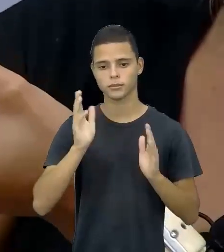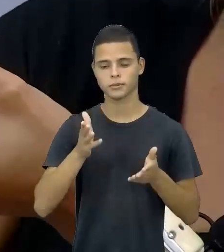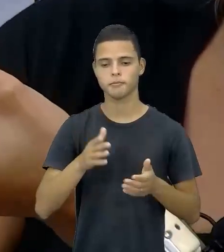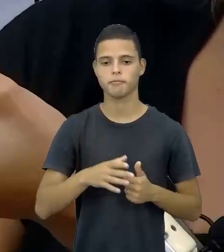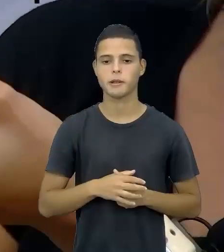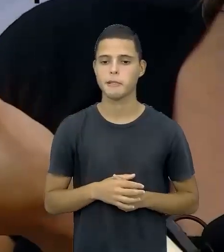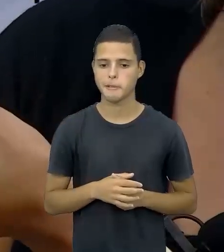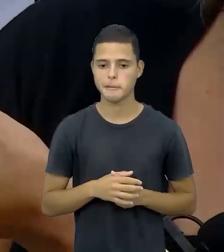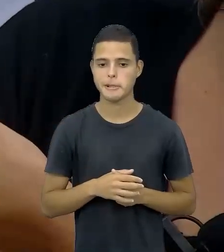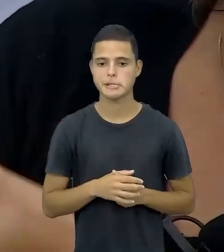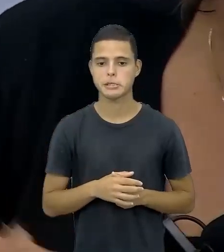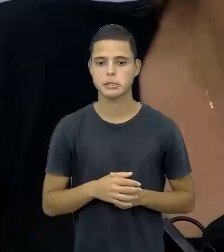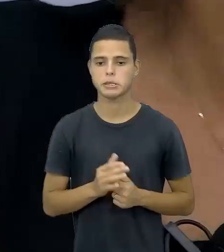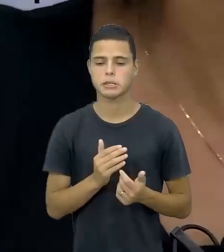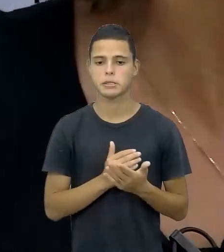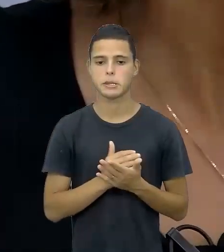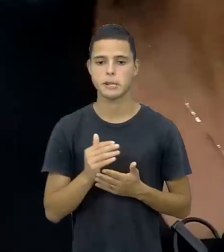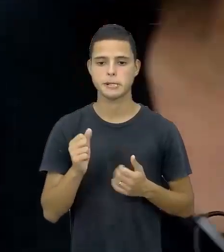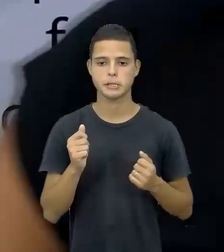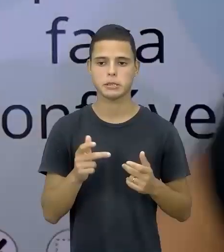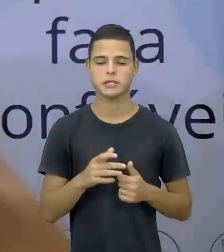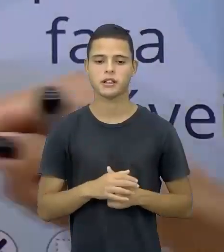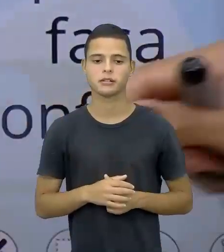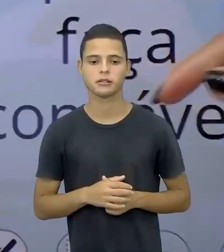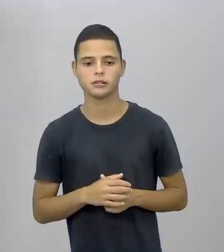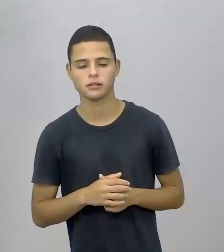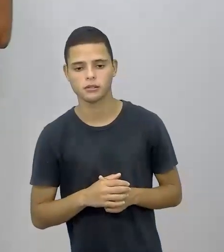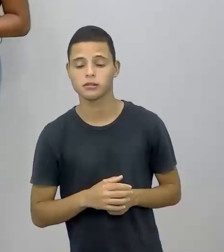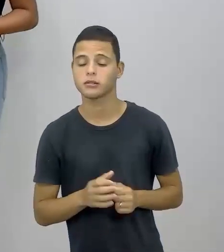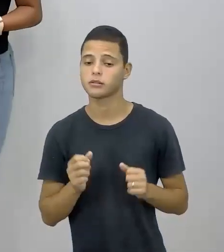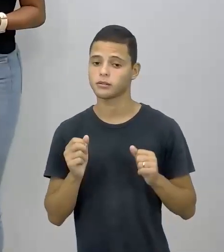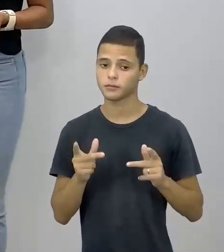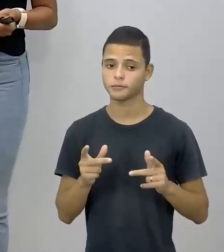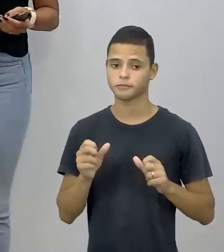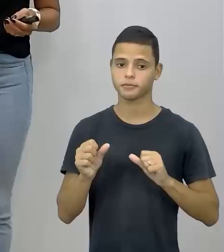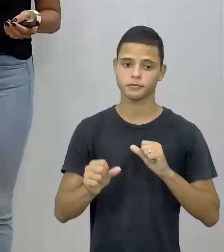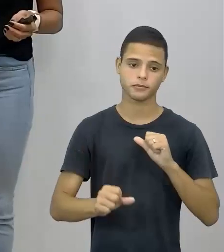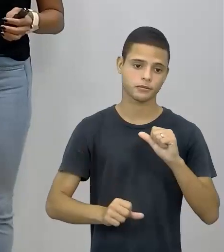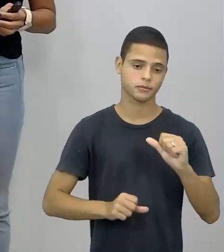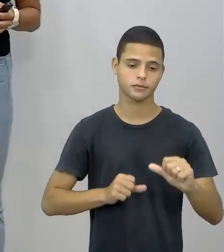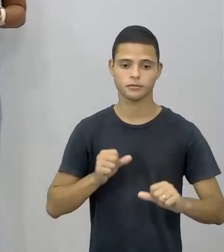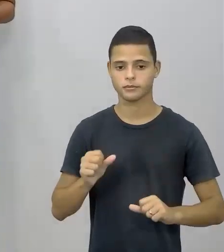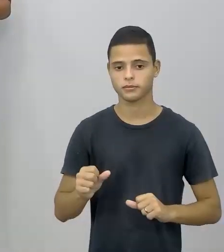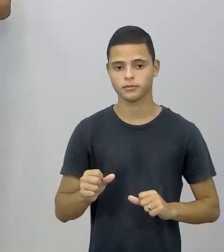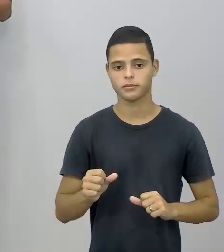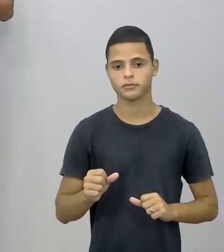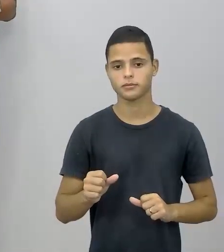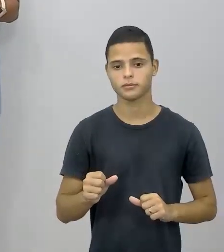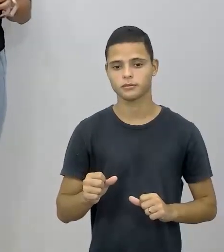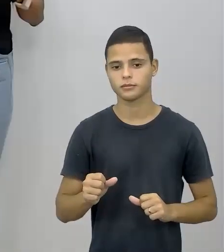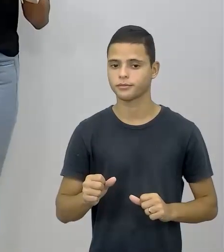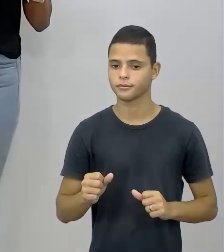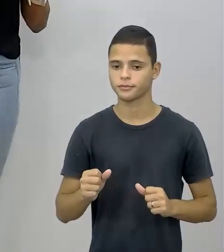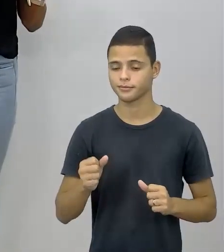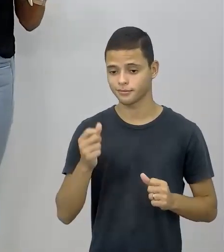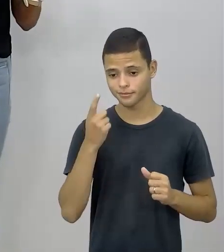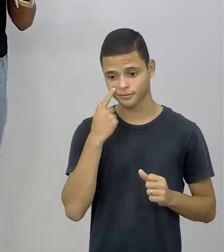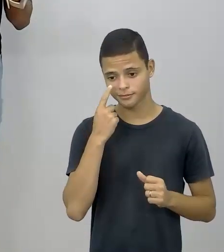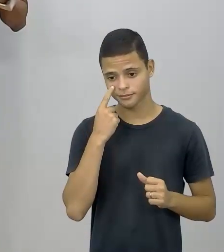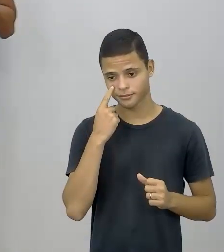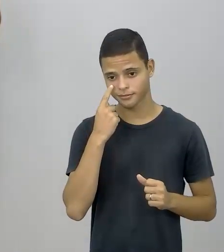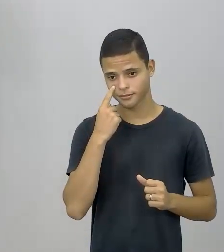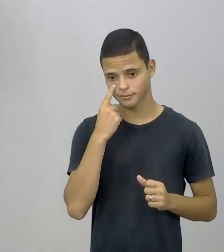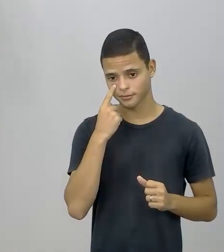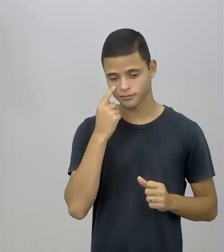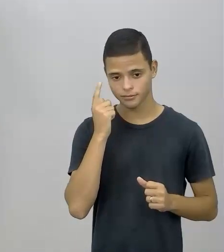para ela acessar o Ok, cronômetro, tá bom? ok. Então, Vamos ver se a virando, gente passa agora vamos no ver se teste o da Belo... professora. Vamos ver se o né? Belo já pega a nossa